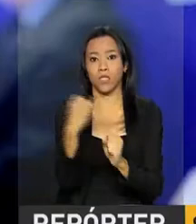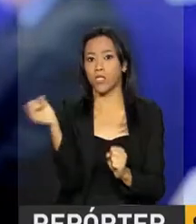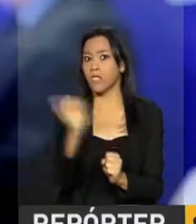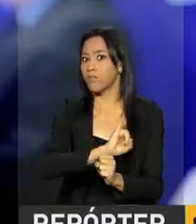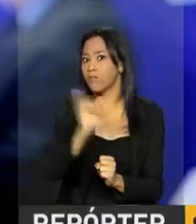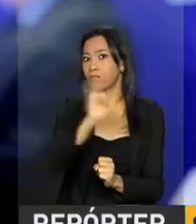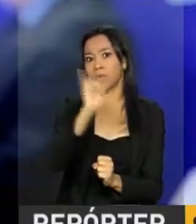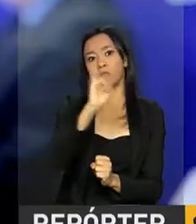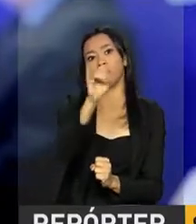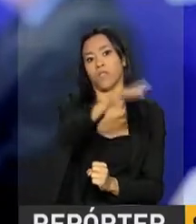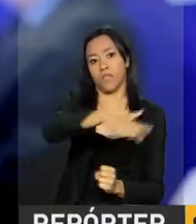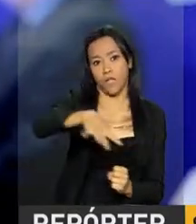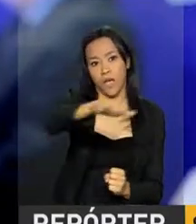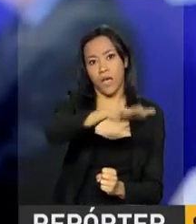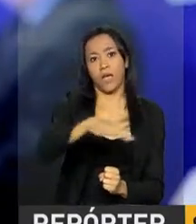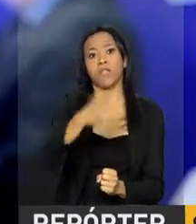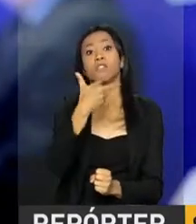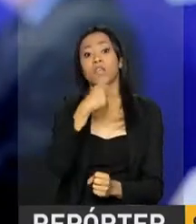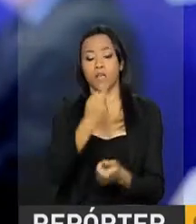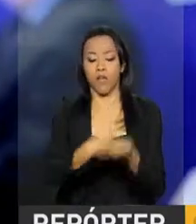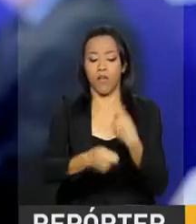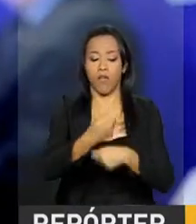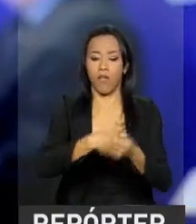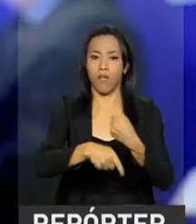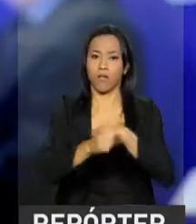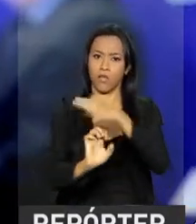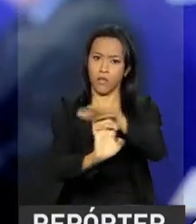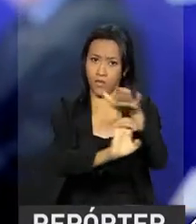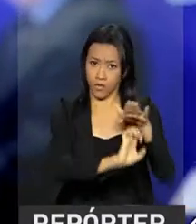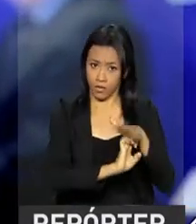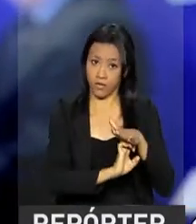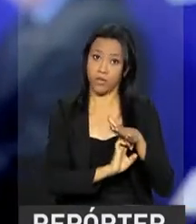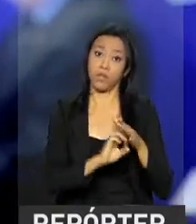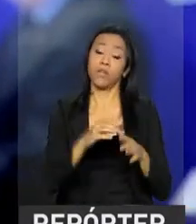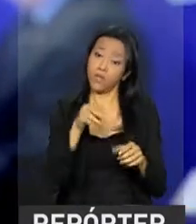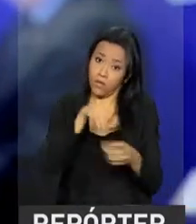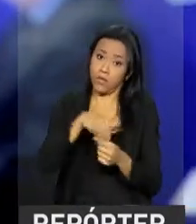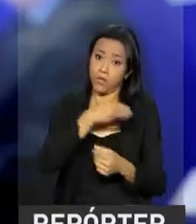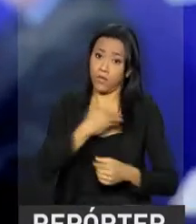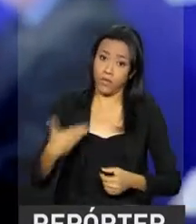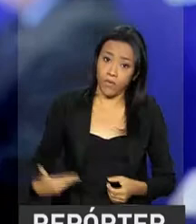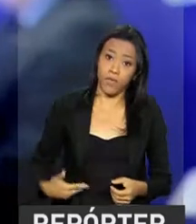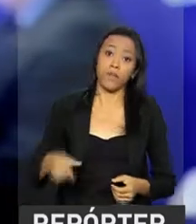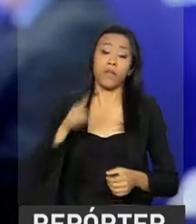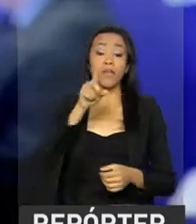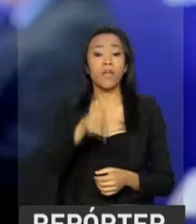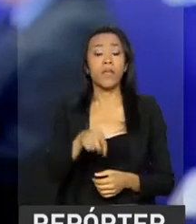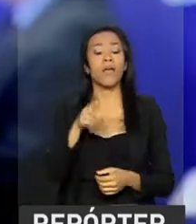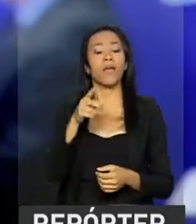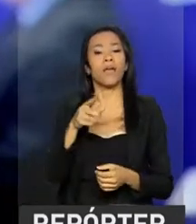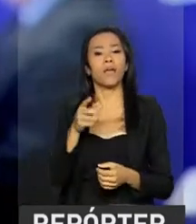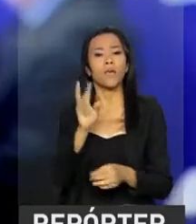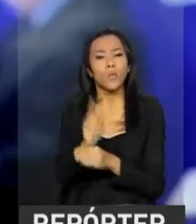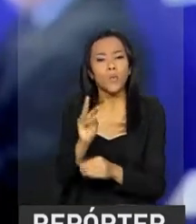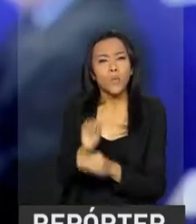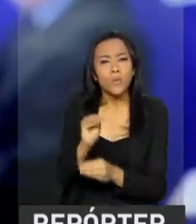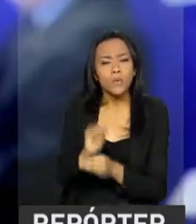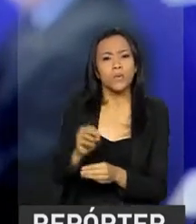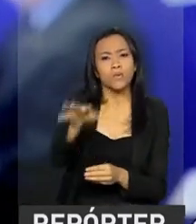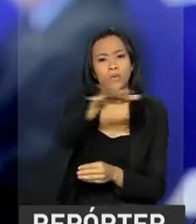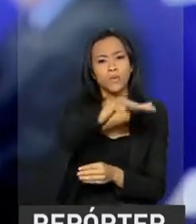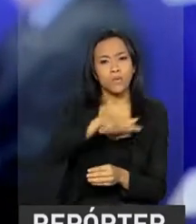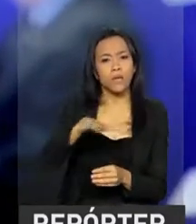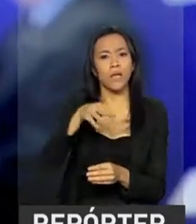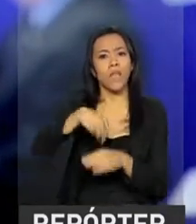empreendedorismo e também nas parcelas do governo nós trabalhamos a nossa ciência com um patrimônio então e levando